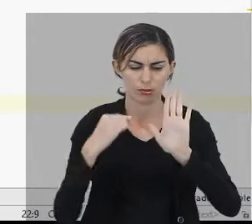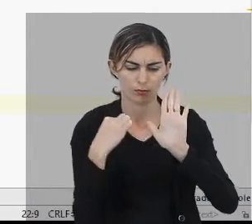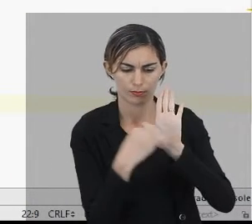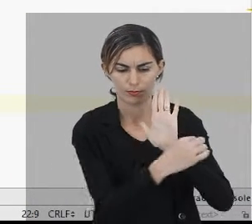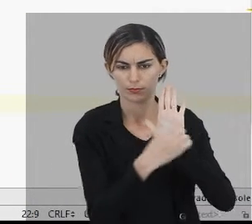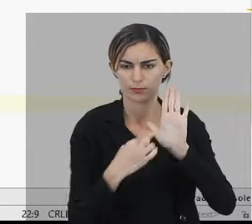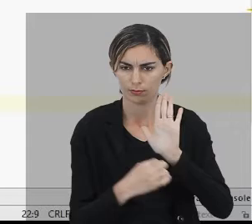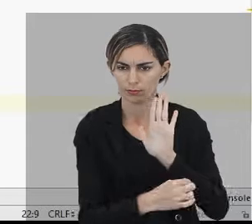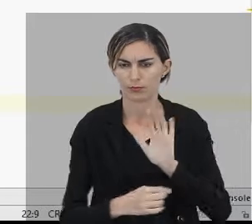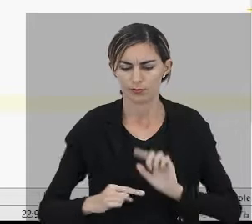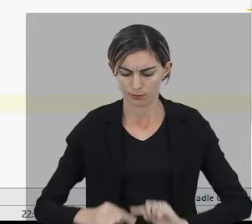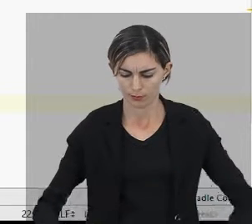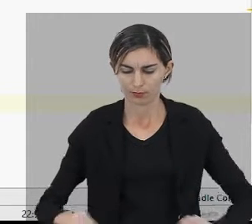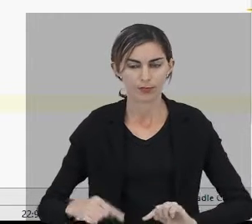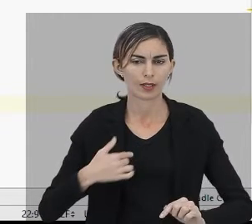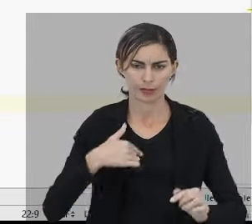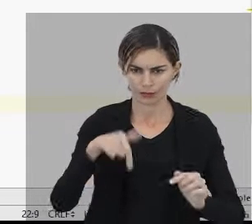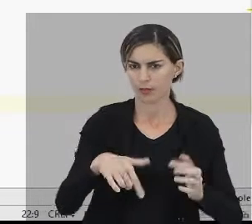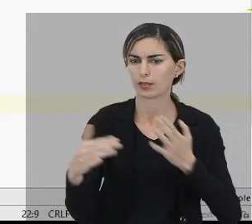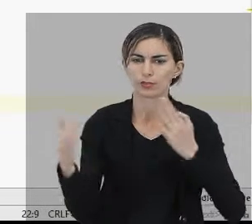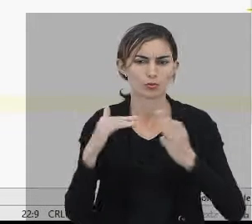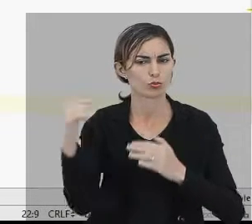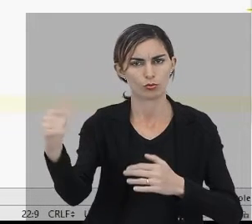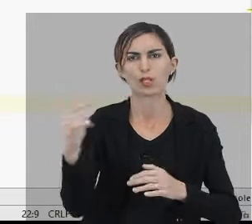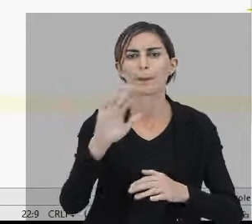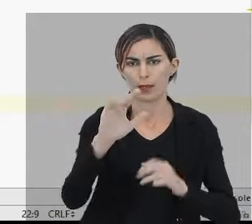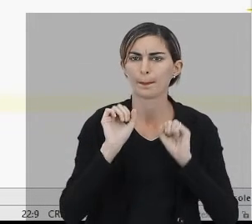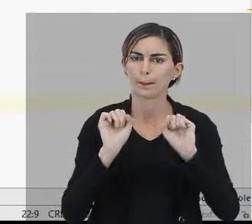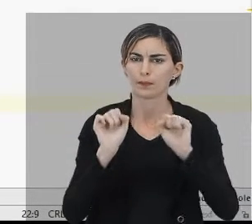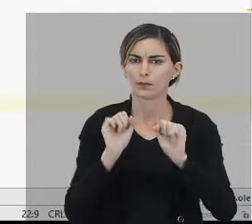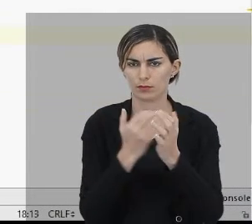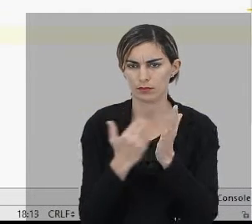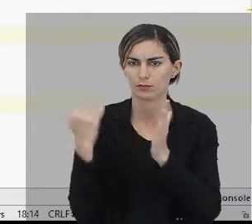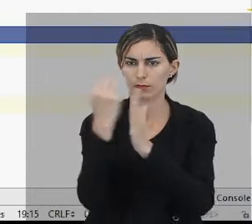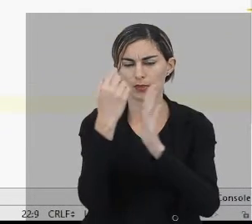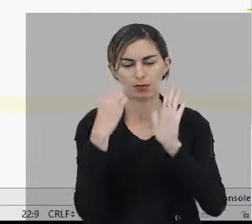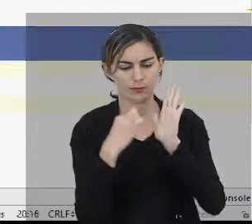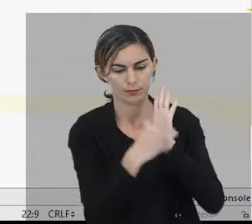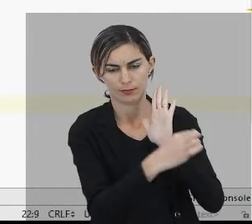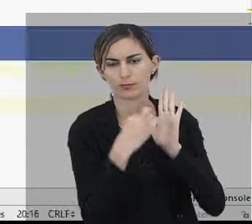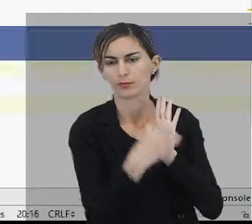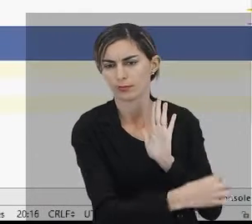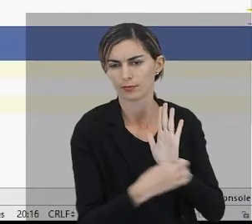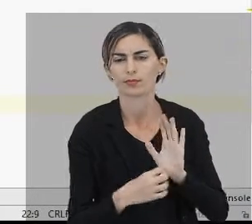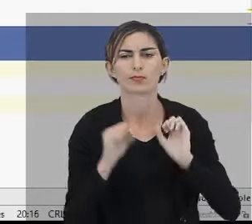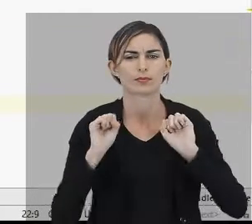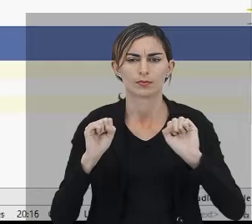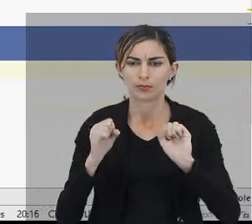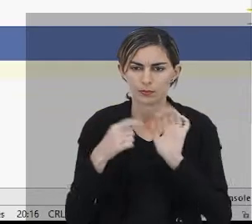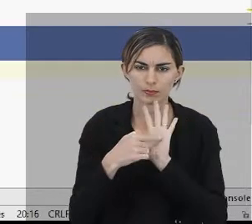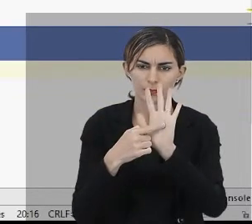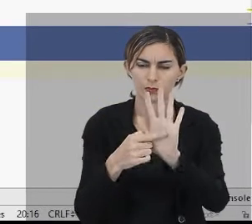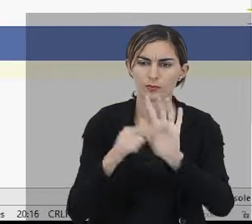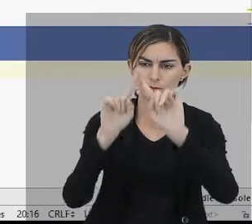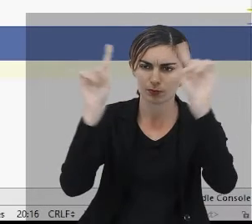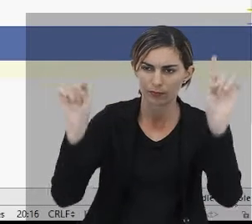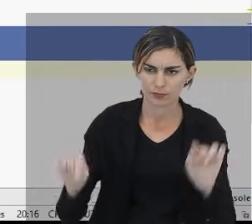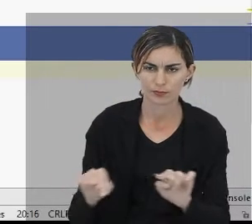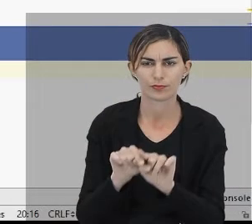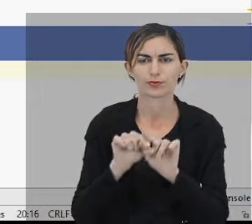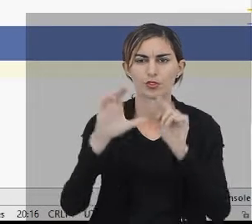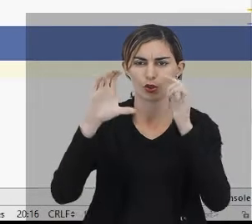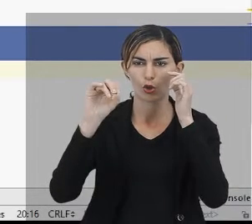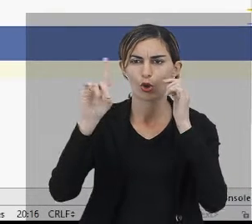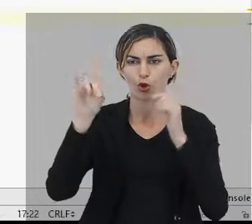nosso exemplo aqui não tem, mas ele poderia ter mais linhas de programação. Então, observe que esse bloco de código ele